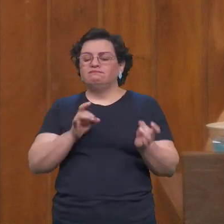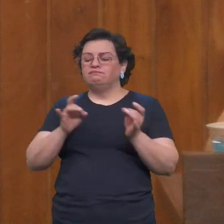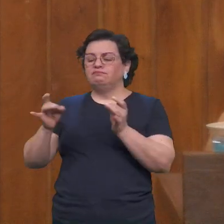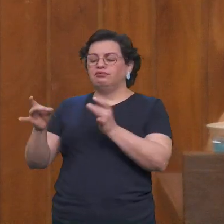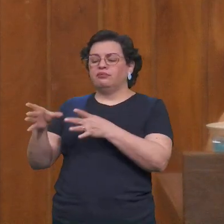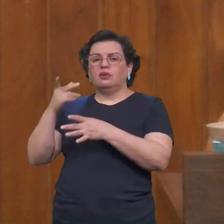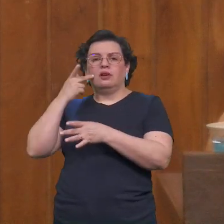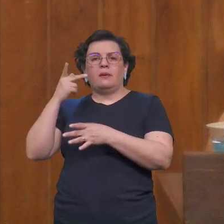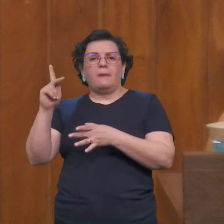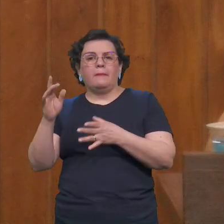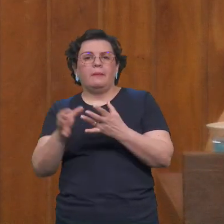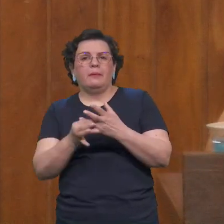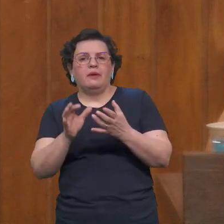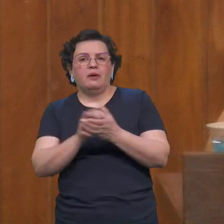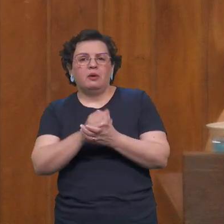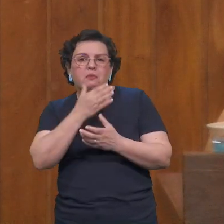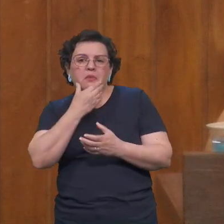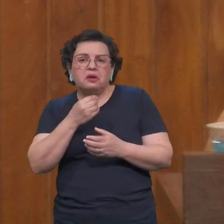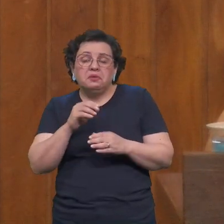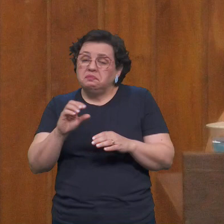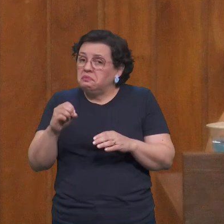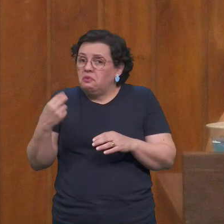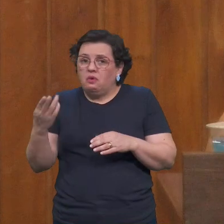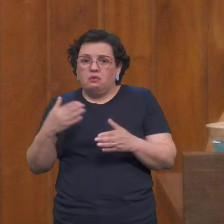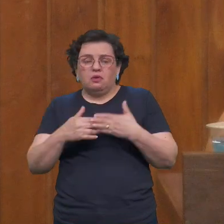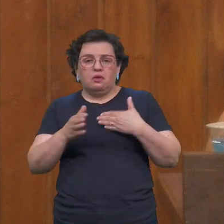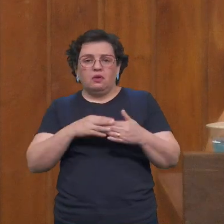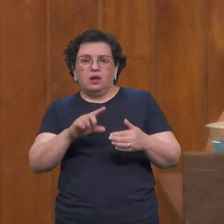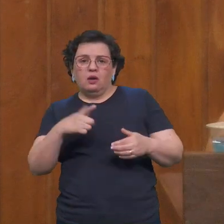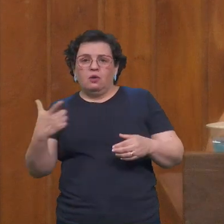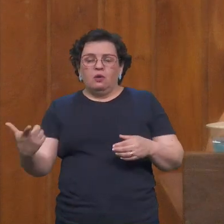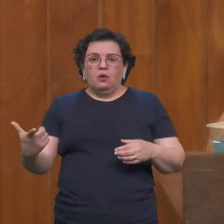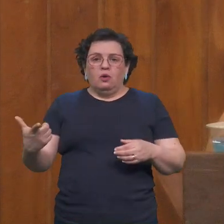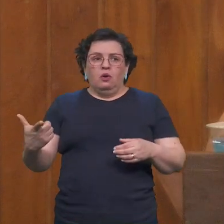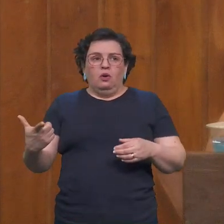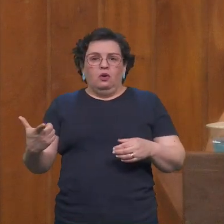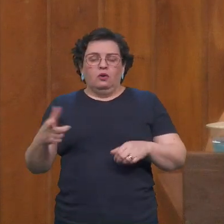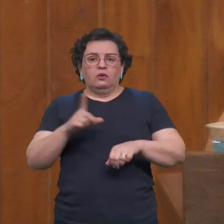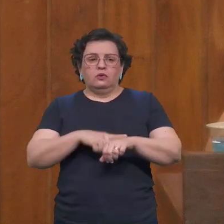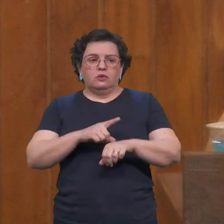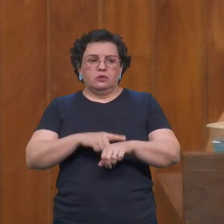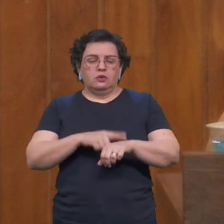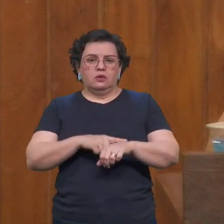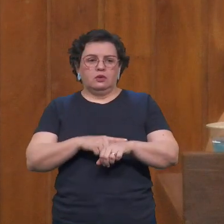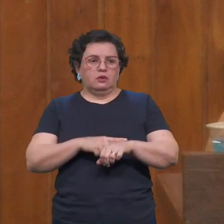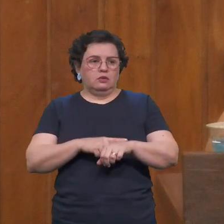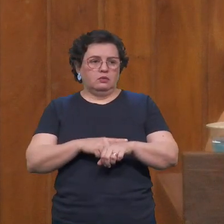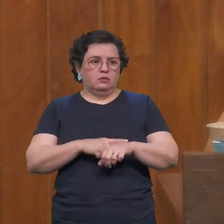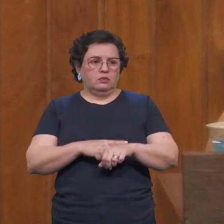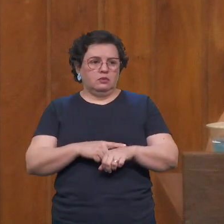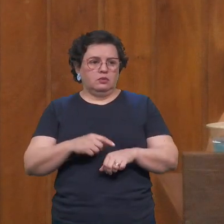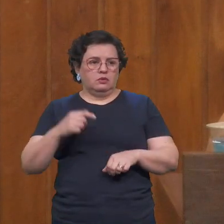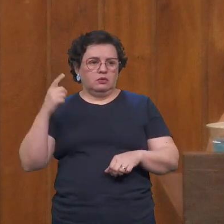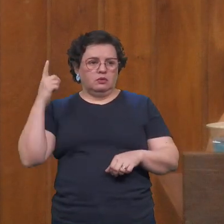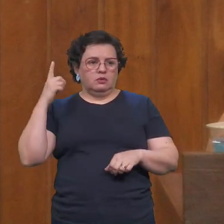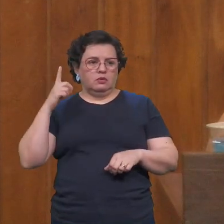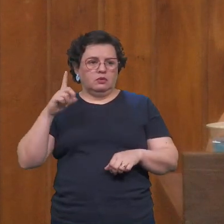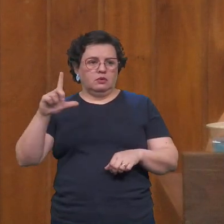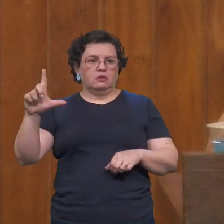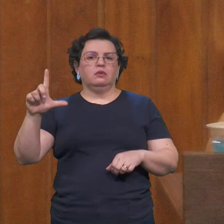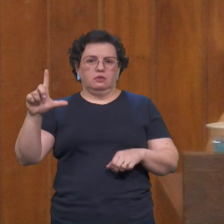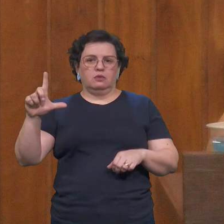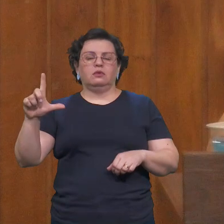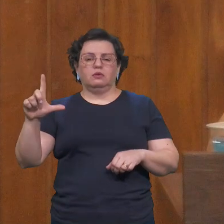abandonadas pelos companheiros ou qualquer outra circunstância, agarram a vida com duas